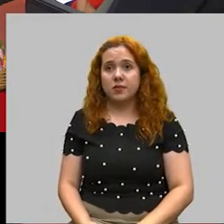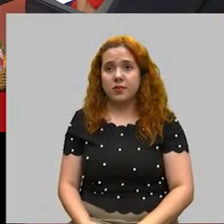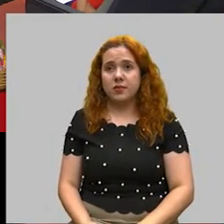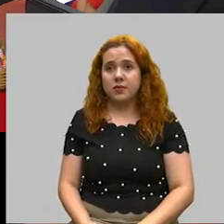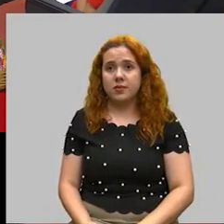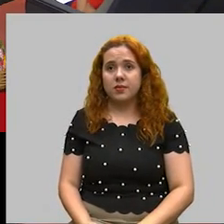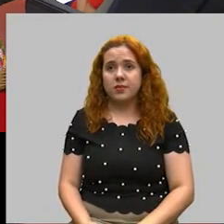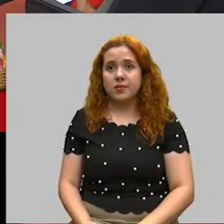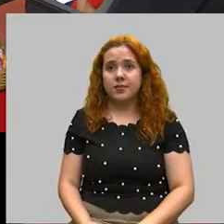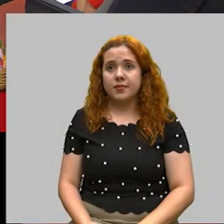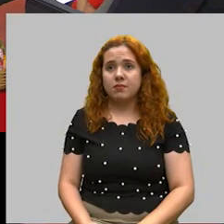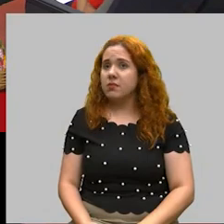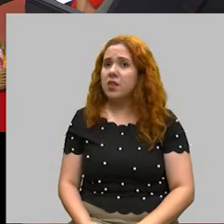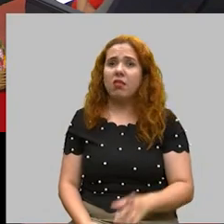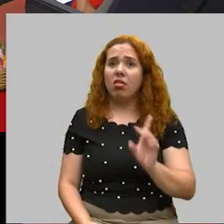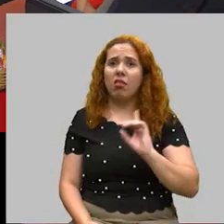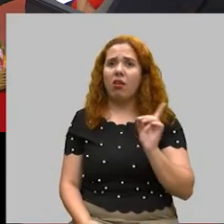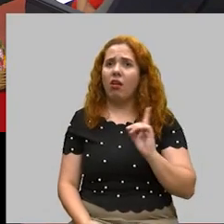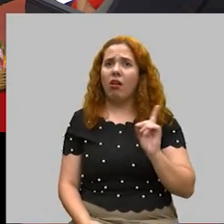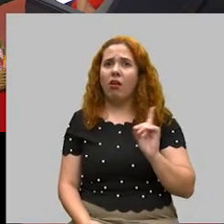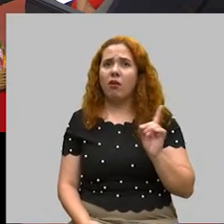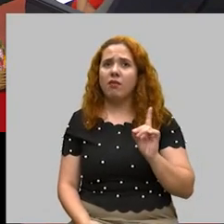Helen não